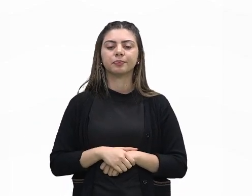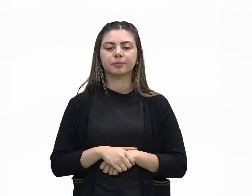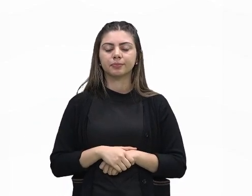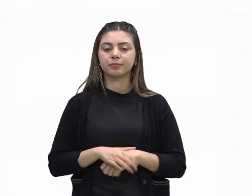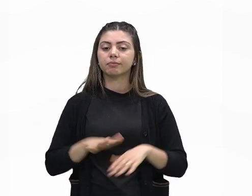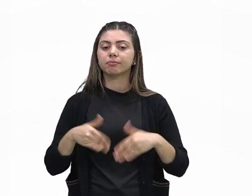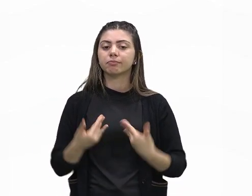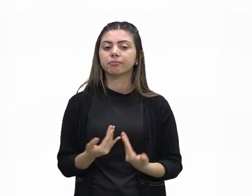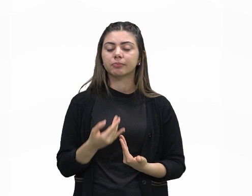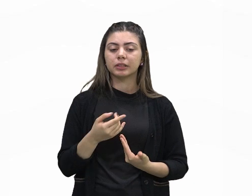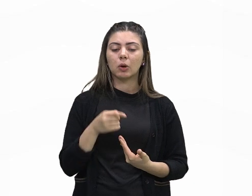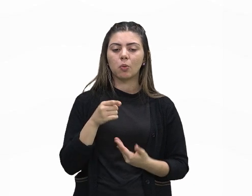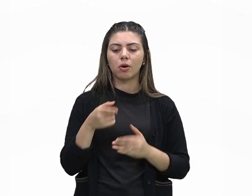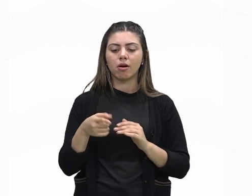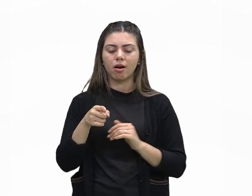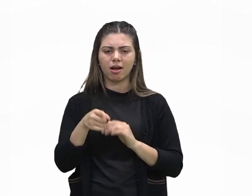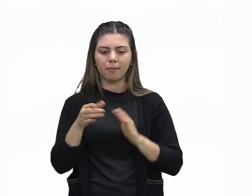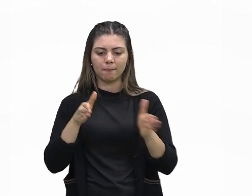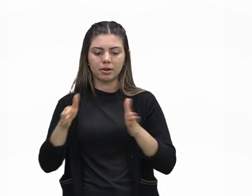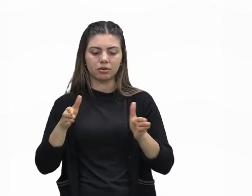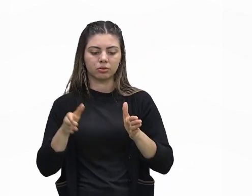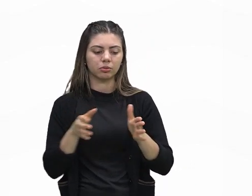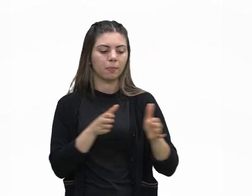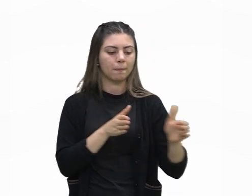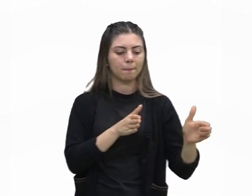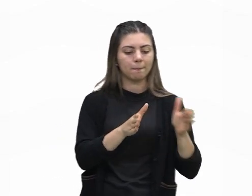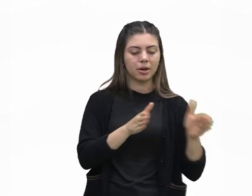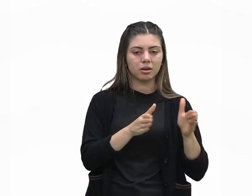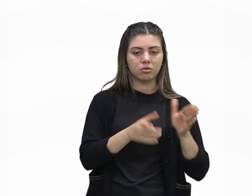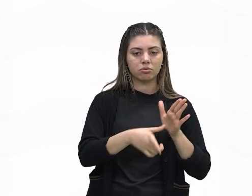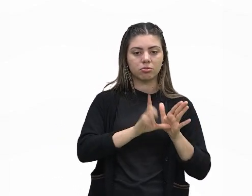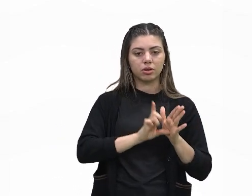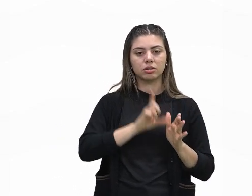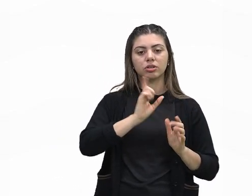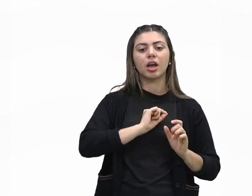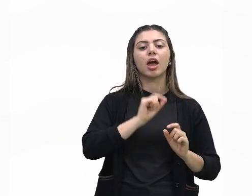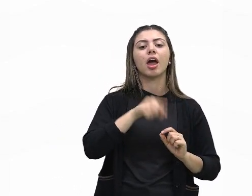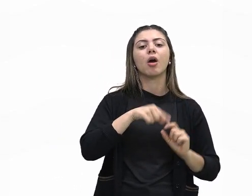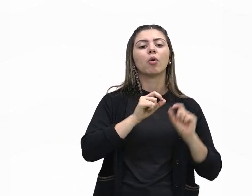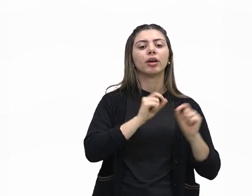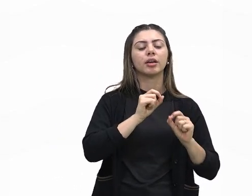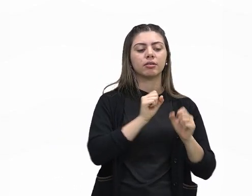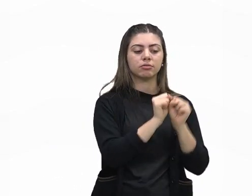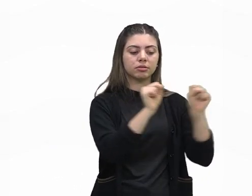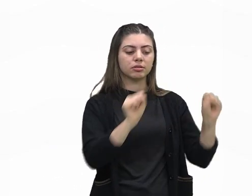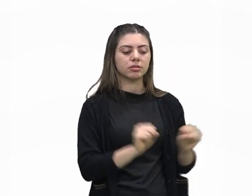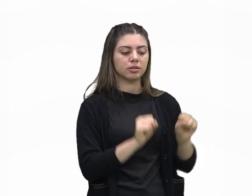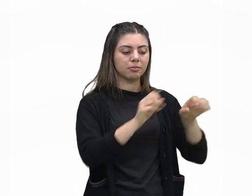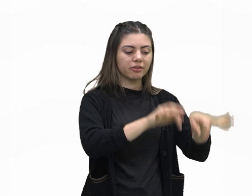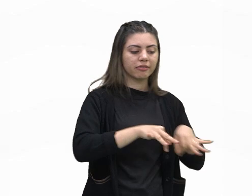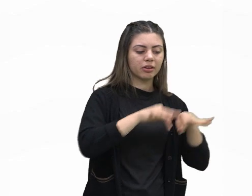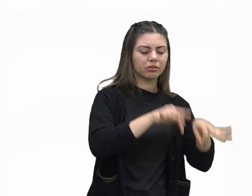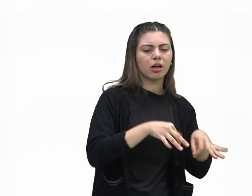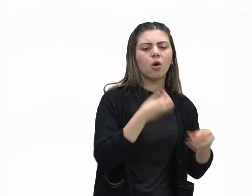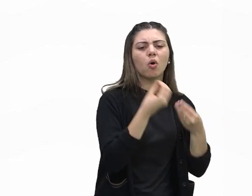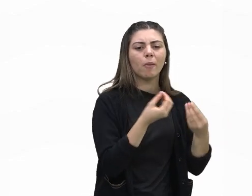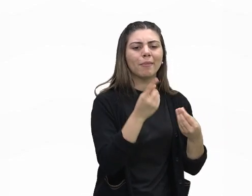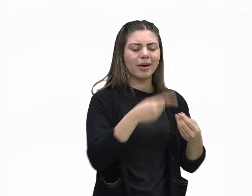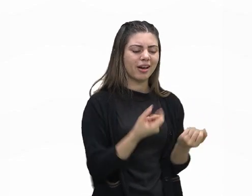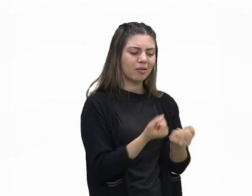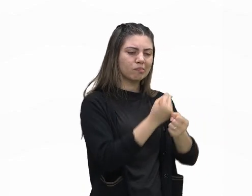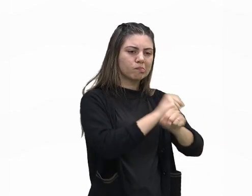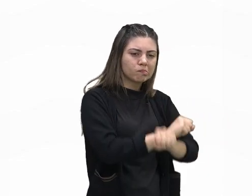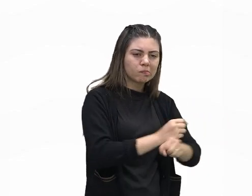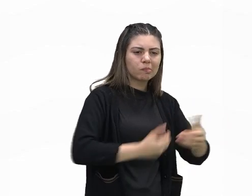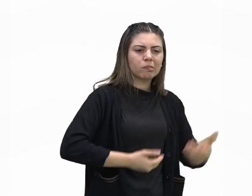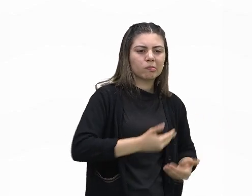o sistema anterior a esse período era o sistema feudal, onde o sistema de servidão e escravidão. Então, não